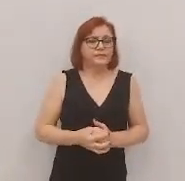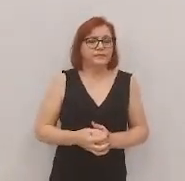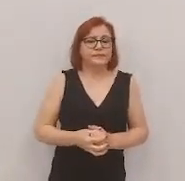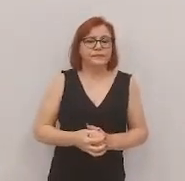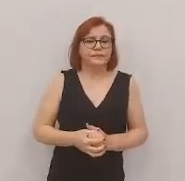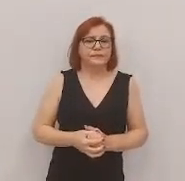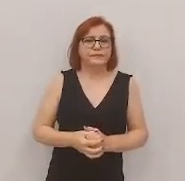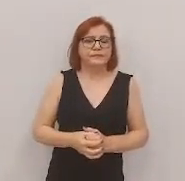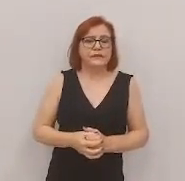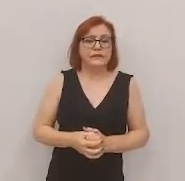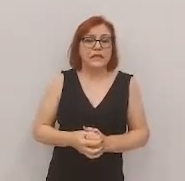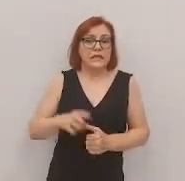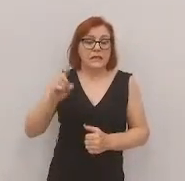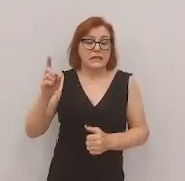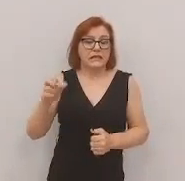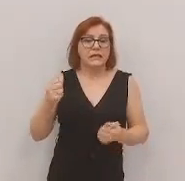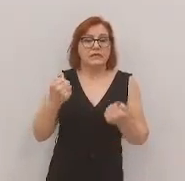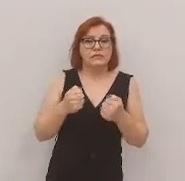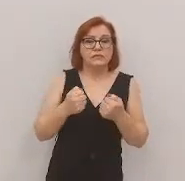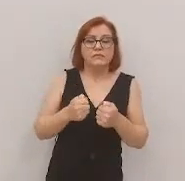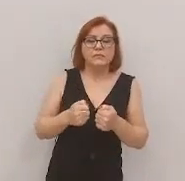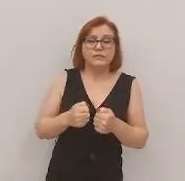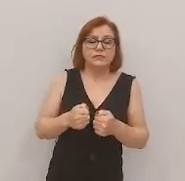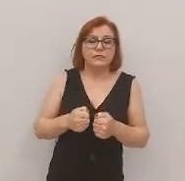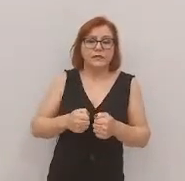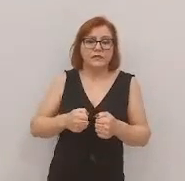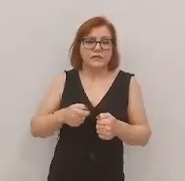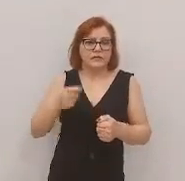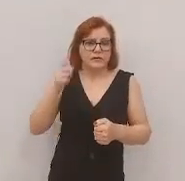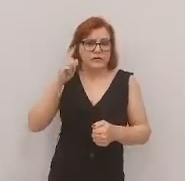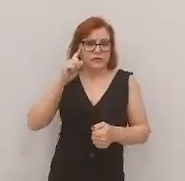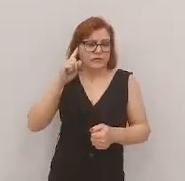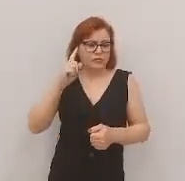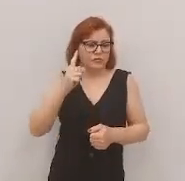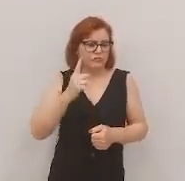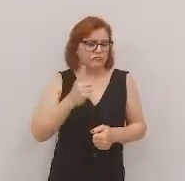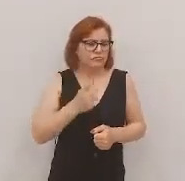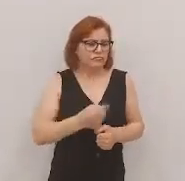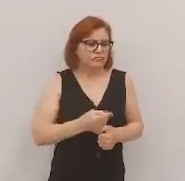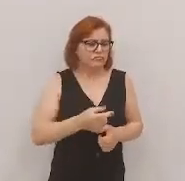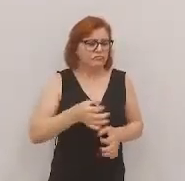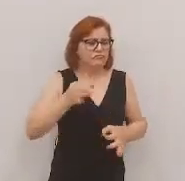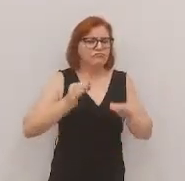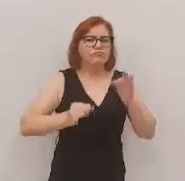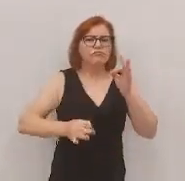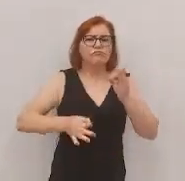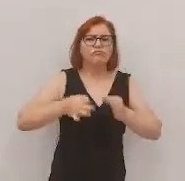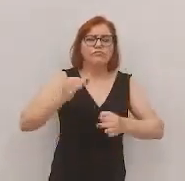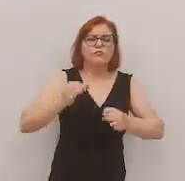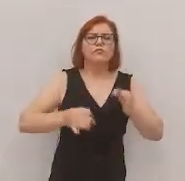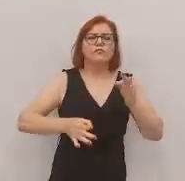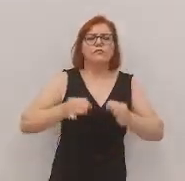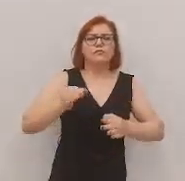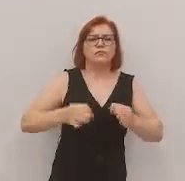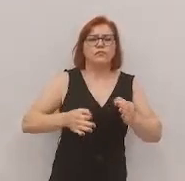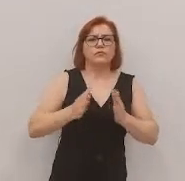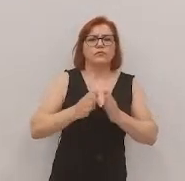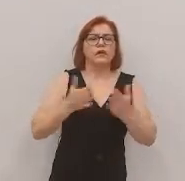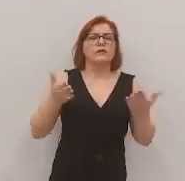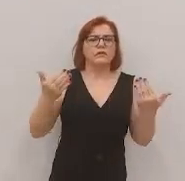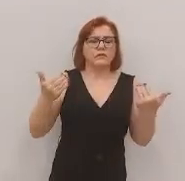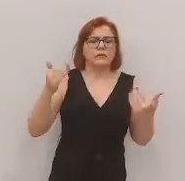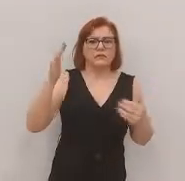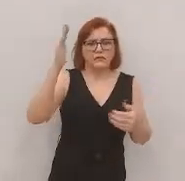precisou julgá-los. Oh, Senhor Jesus. Na verdade, em